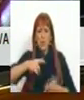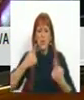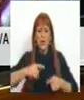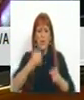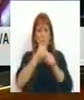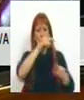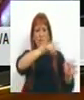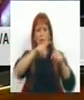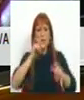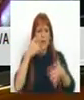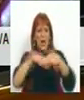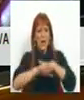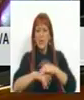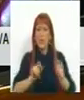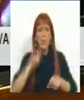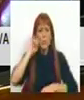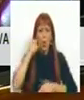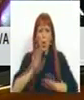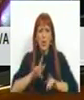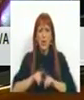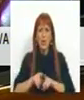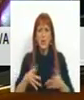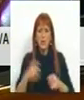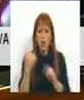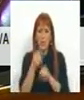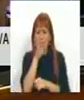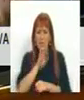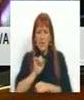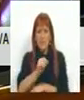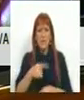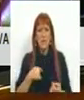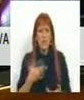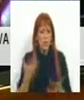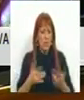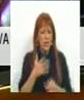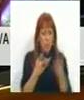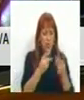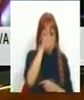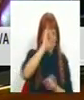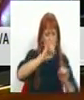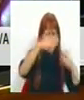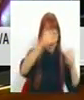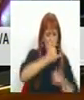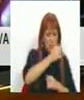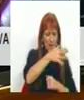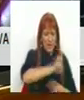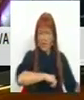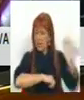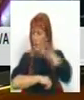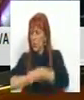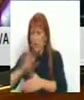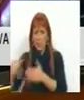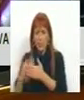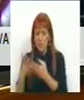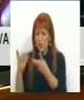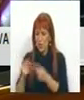estão no ativo e na reserva e não colocando em causa a operacionalidade. Ora, comparando o Orçamento de Estado inicial em 2015, com esta